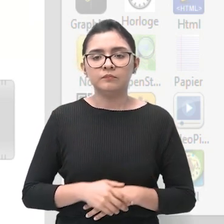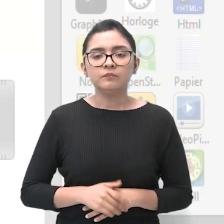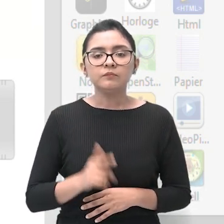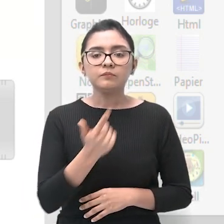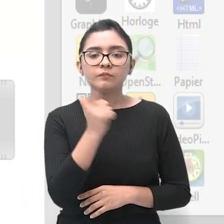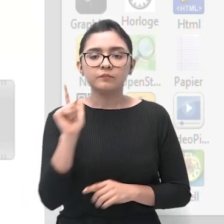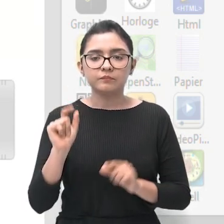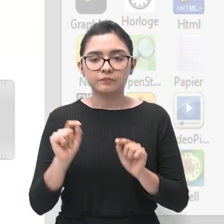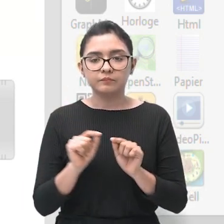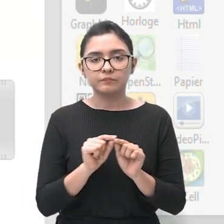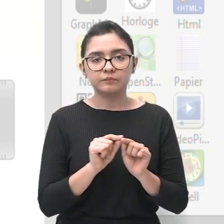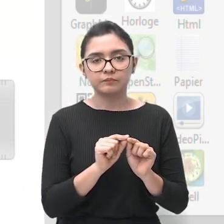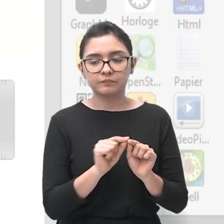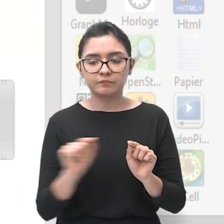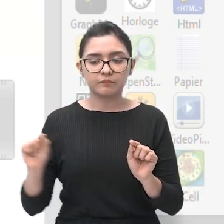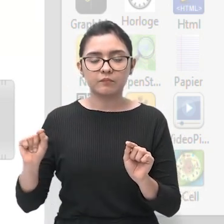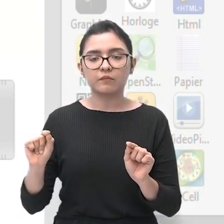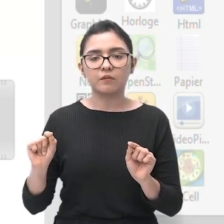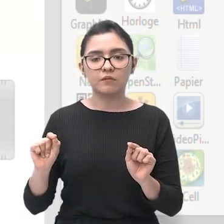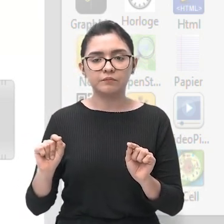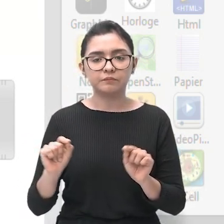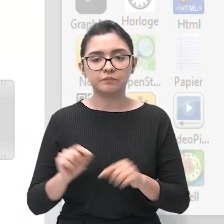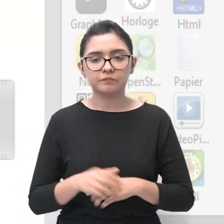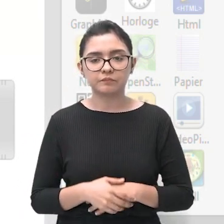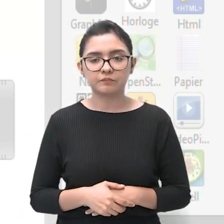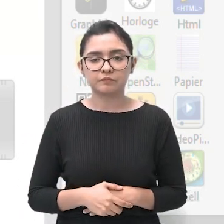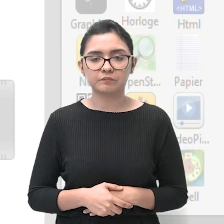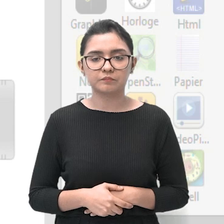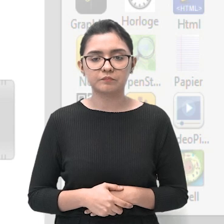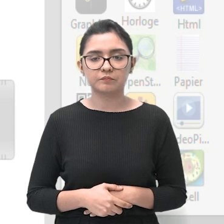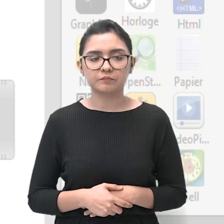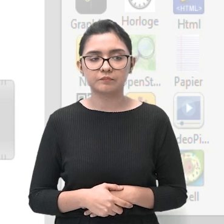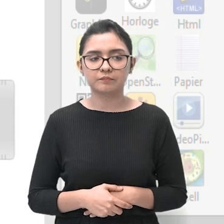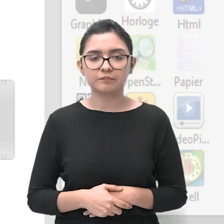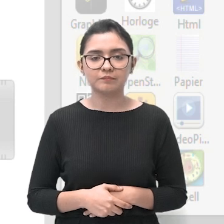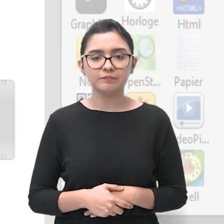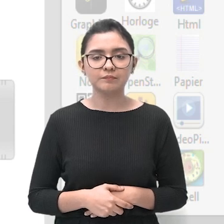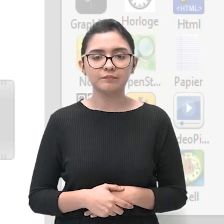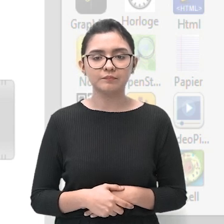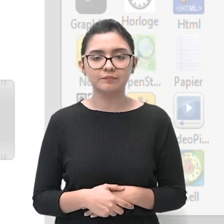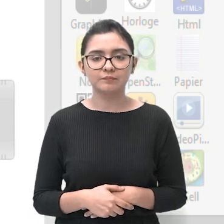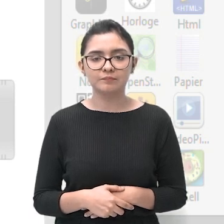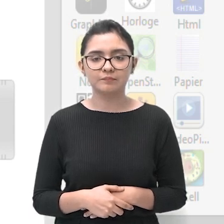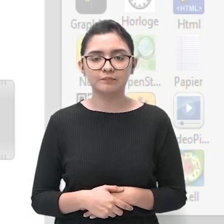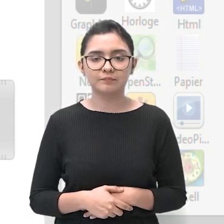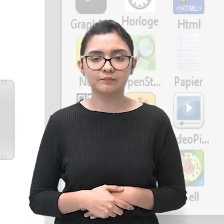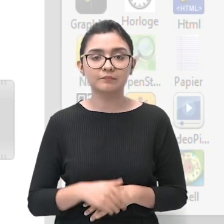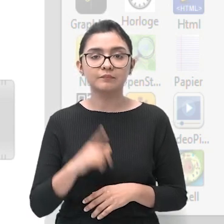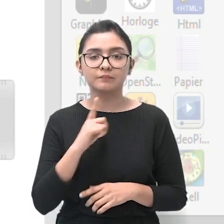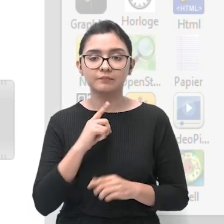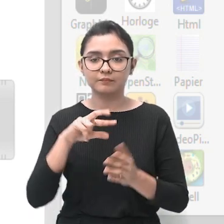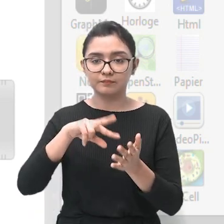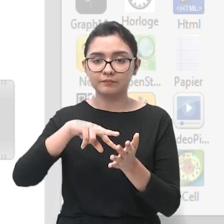só. Vamos ter aqui, né, bem na ponta. Aí vamos traçar aqui, ó,